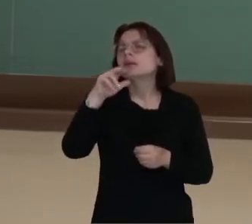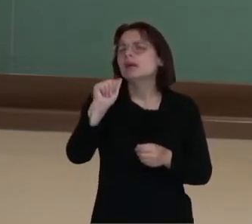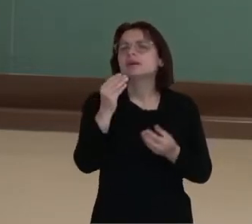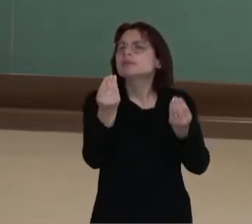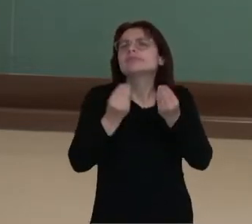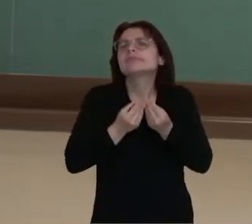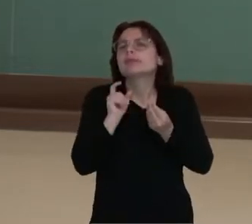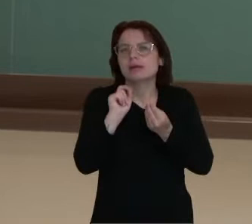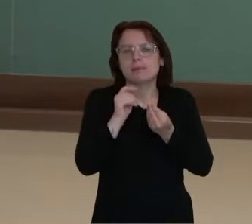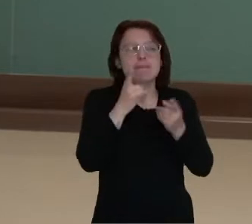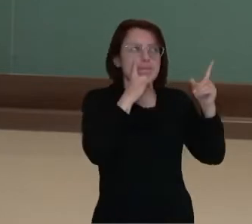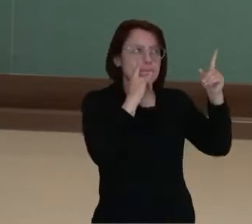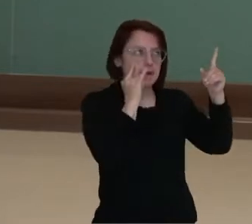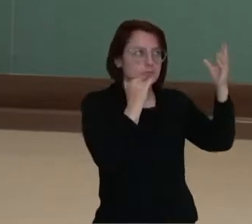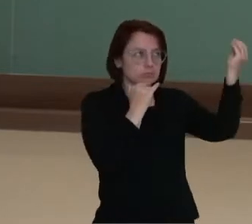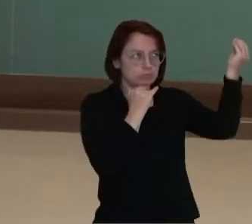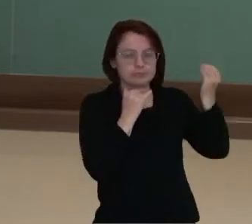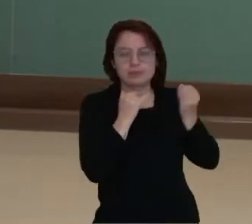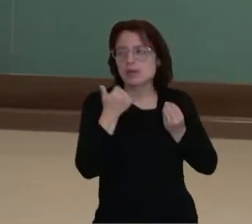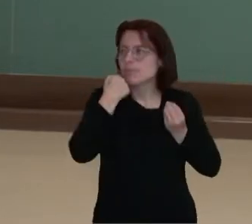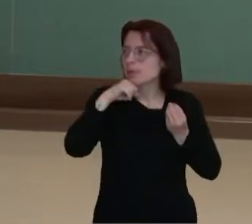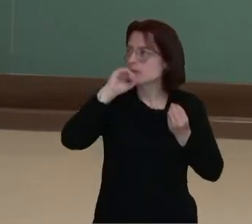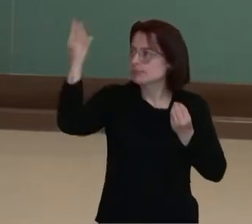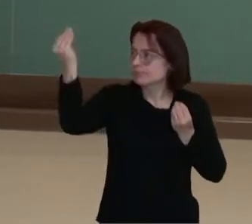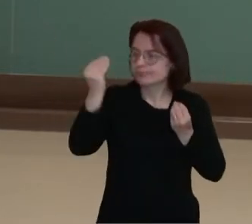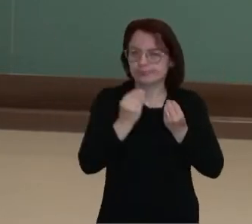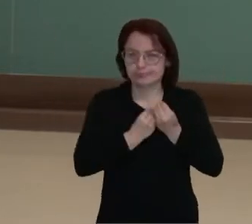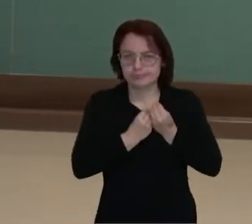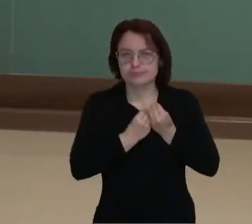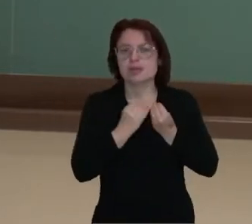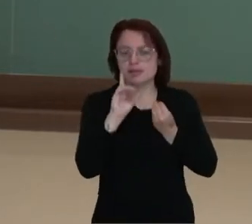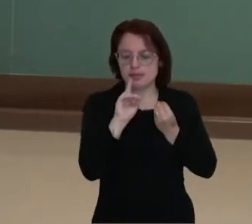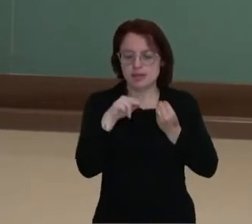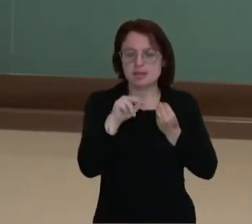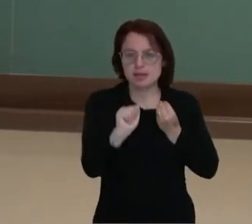nossos pais. Então, o nosso pai e a nossa mãe, eles